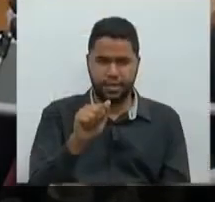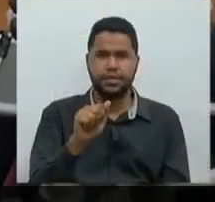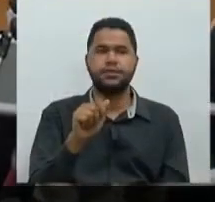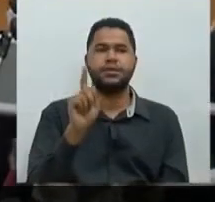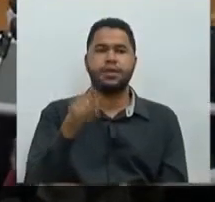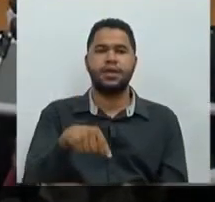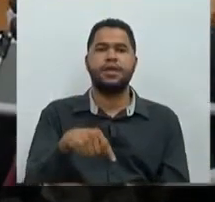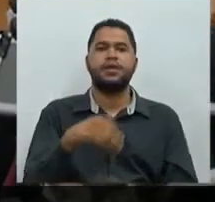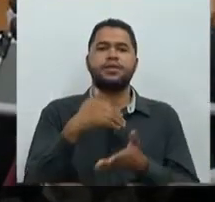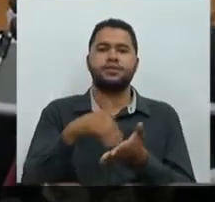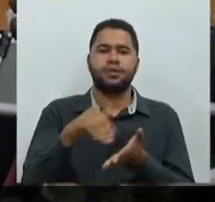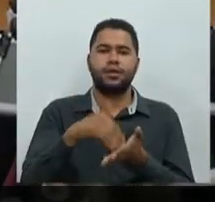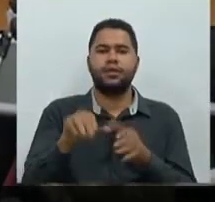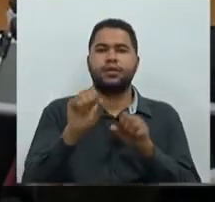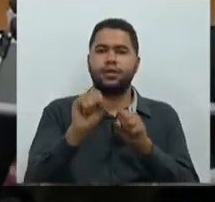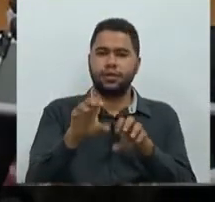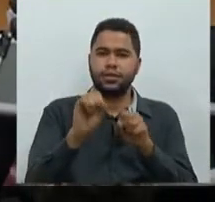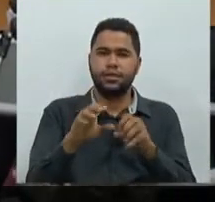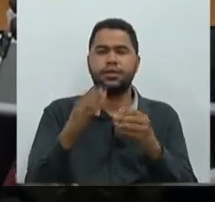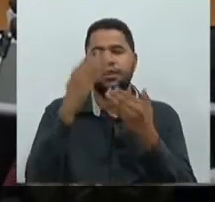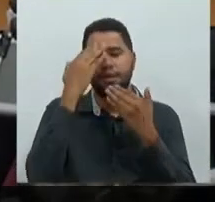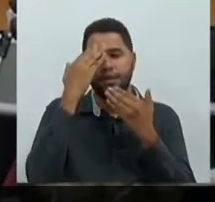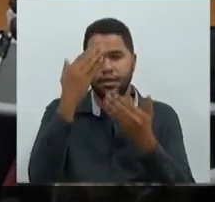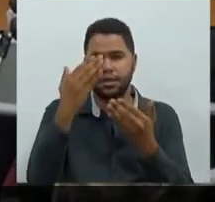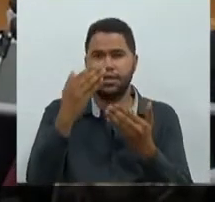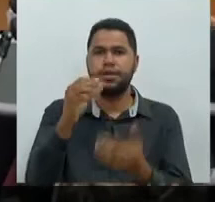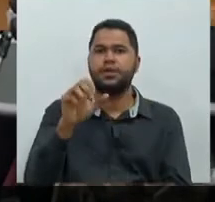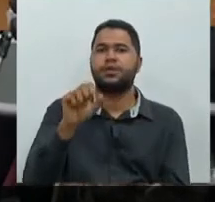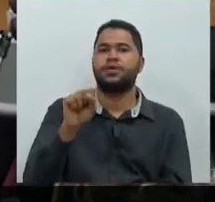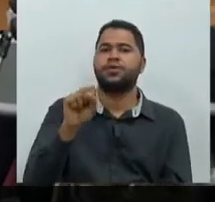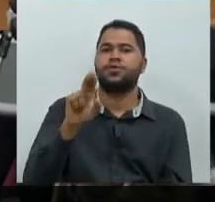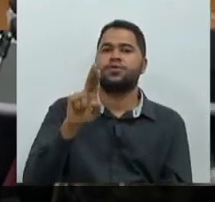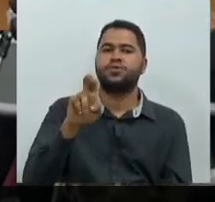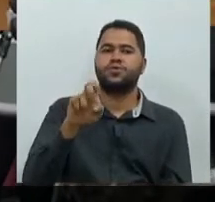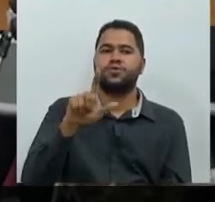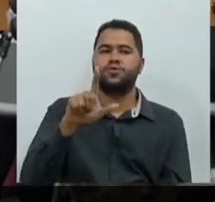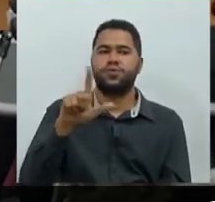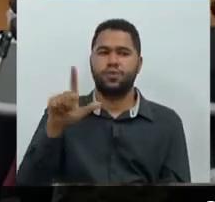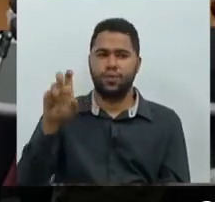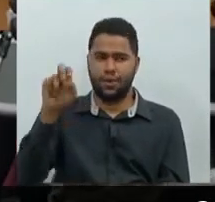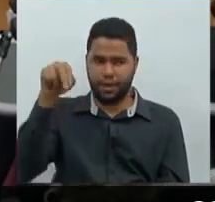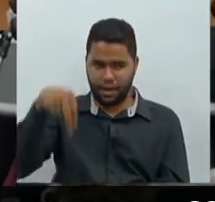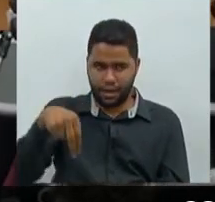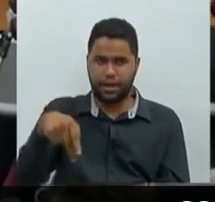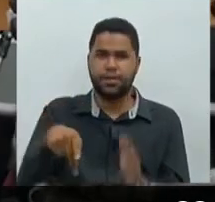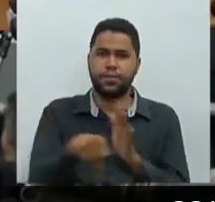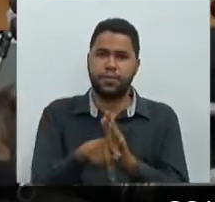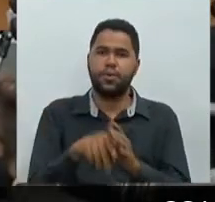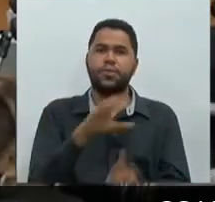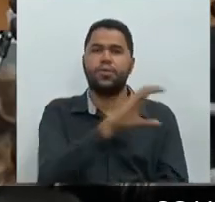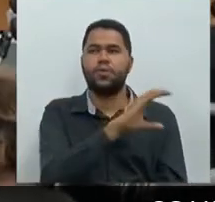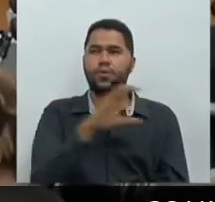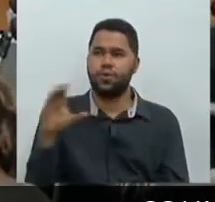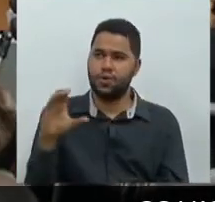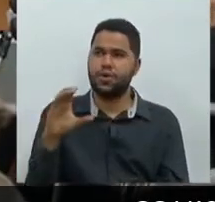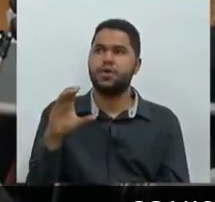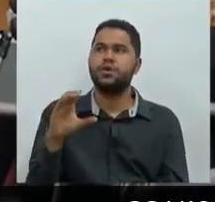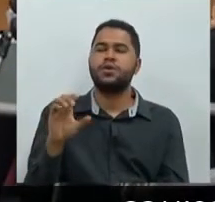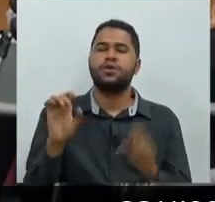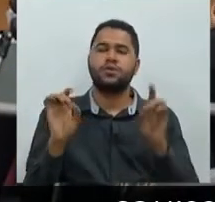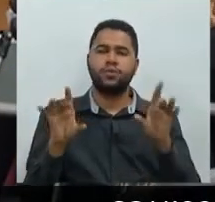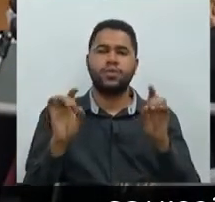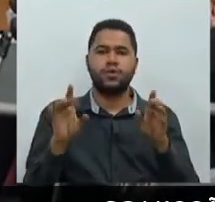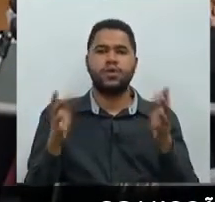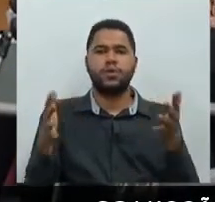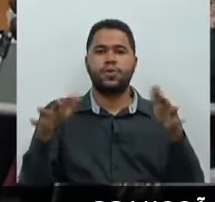Educação, agradecer a Suelen Cristina, também, né, que é coordenadora de Educação Especial Inclusiva,